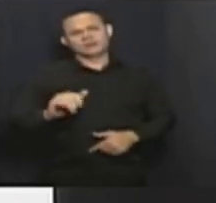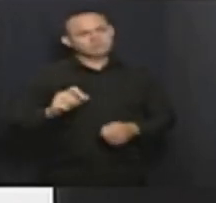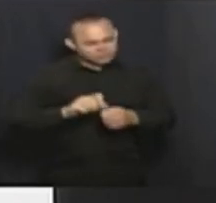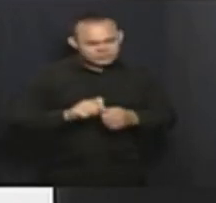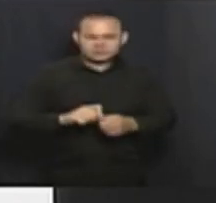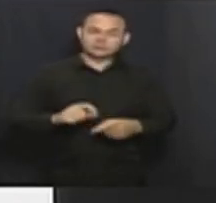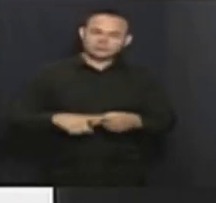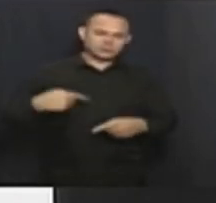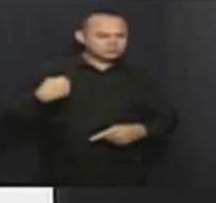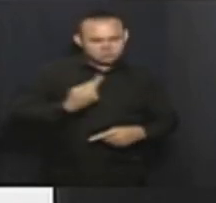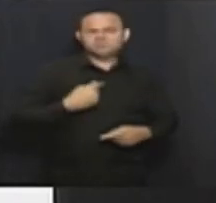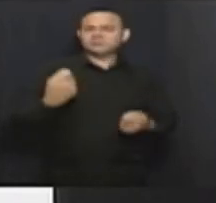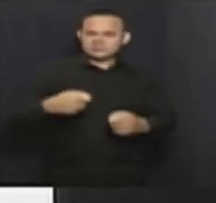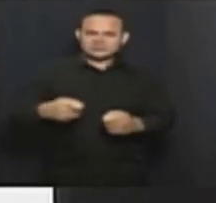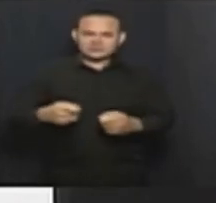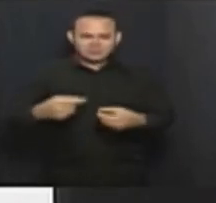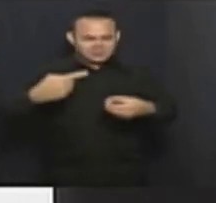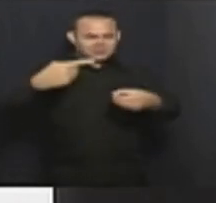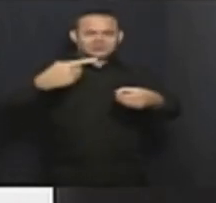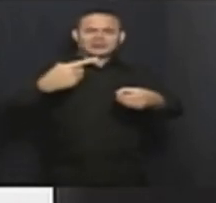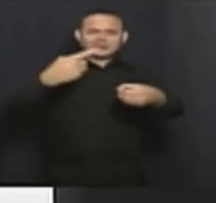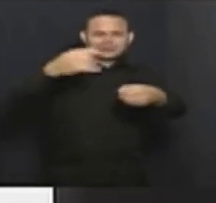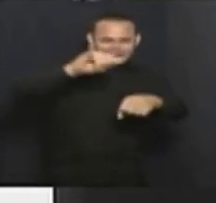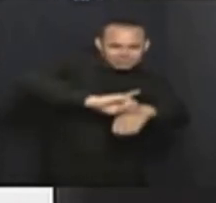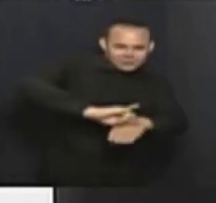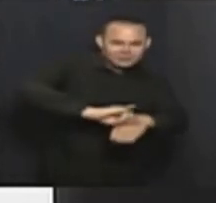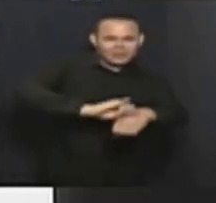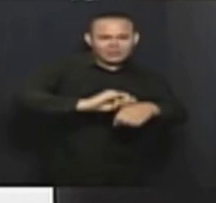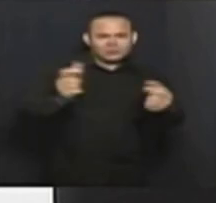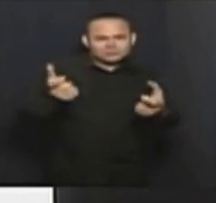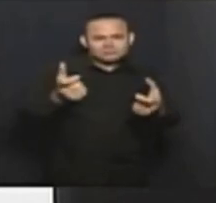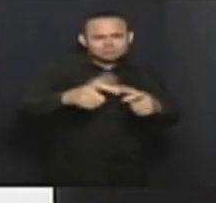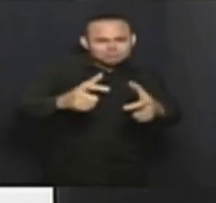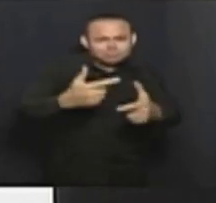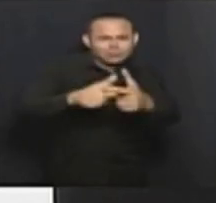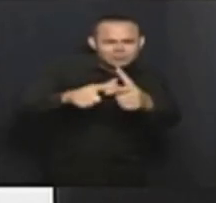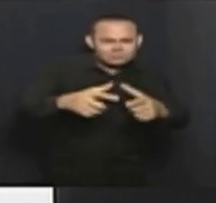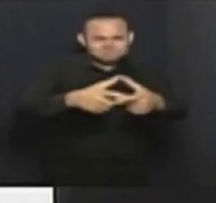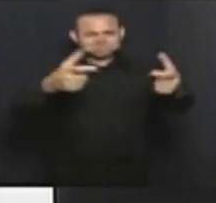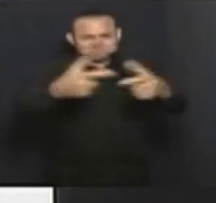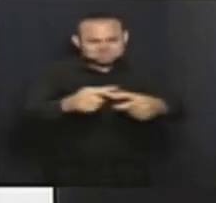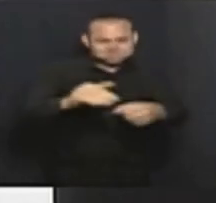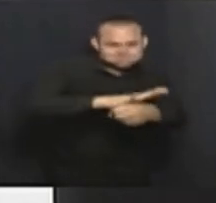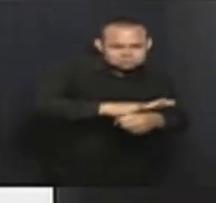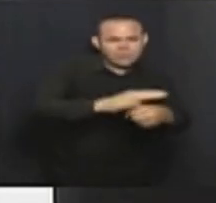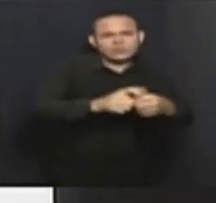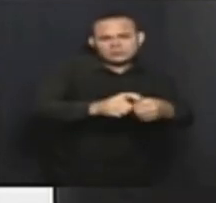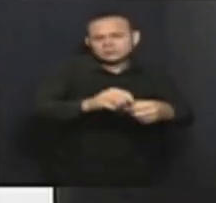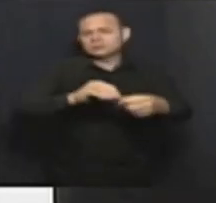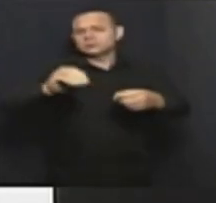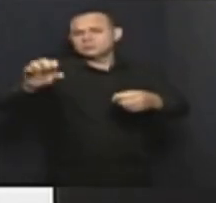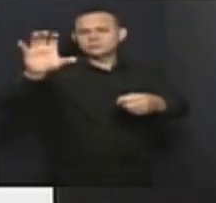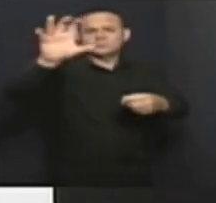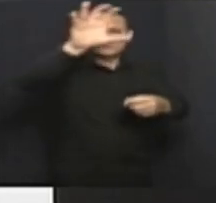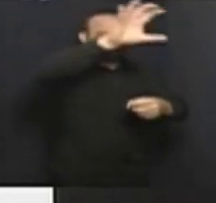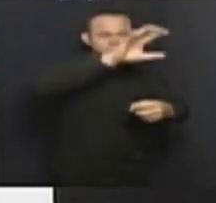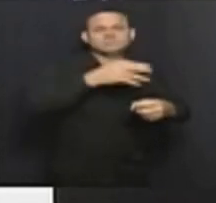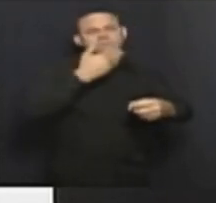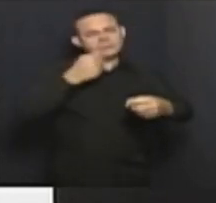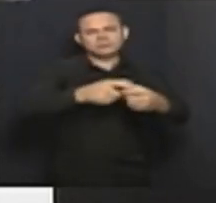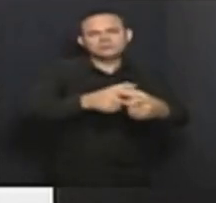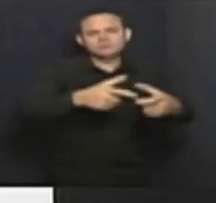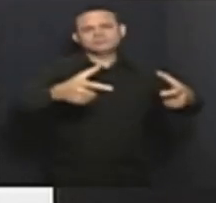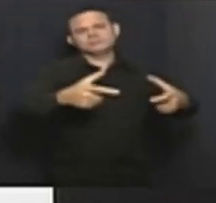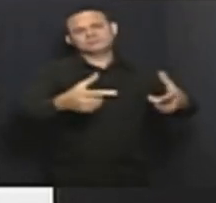desafogará capital fazendo uma série de atendimentos que são possíveis e devem ser feitos nas regiões